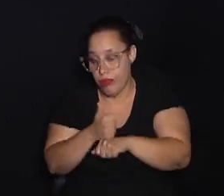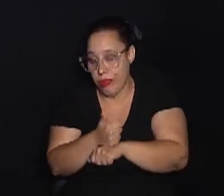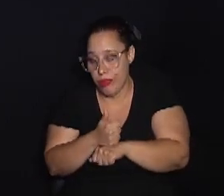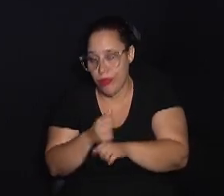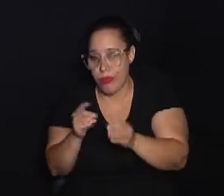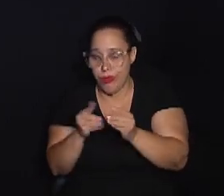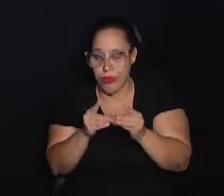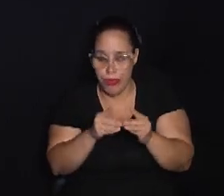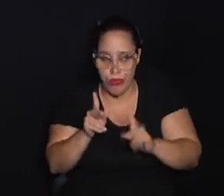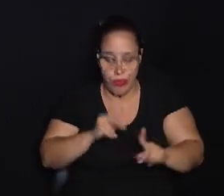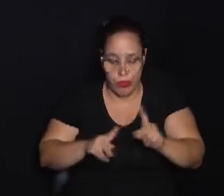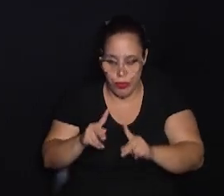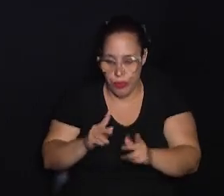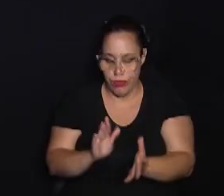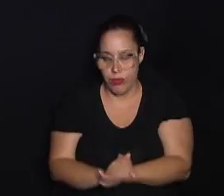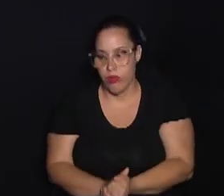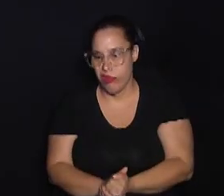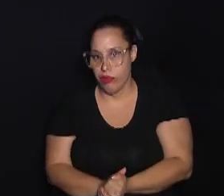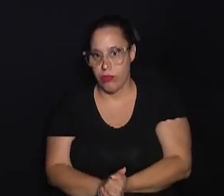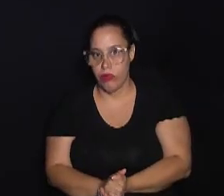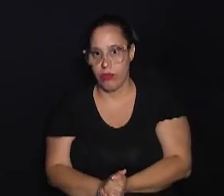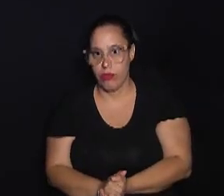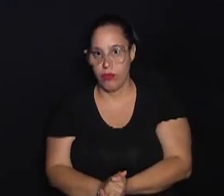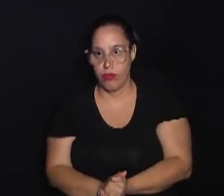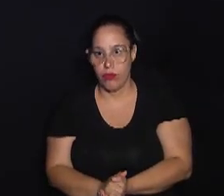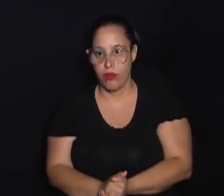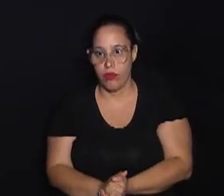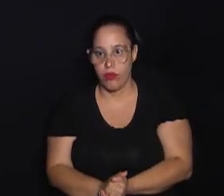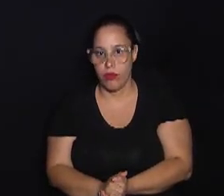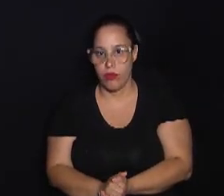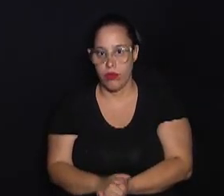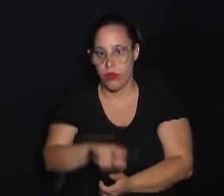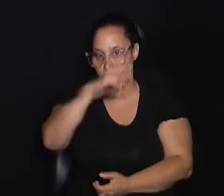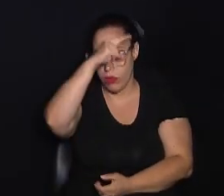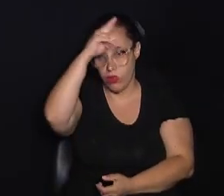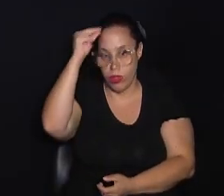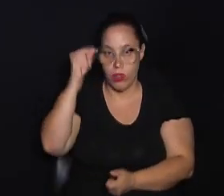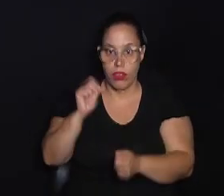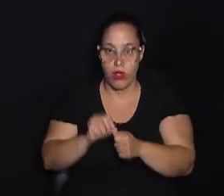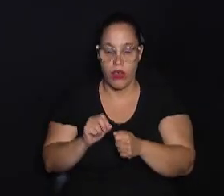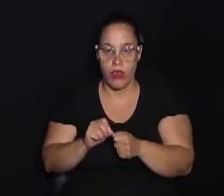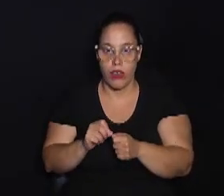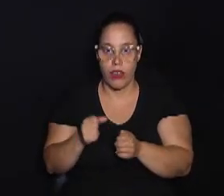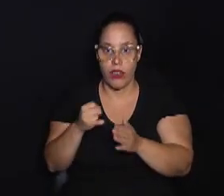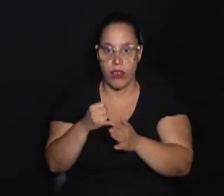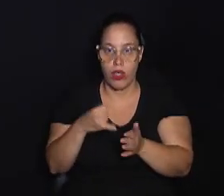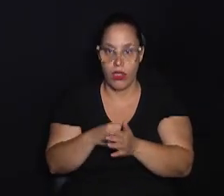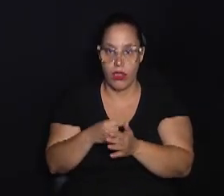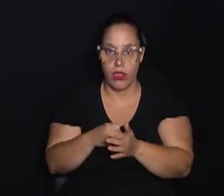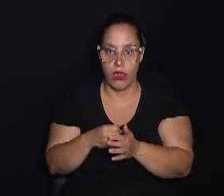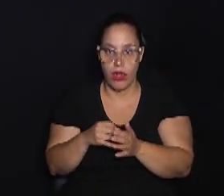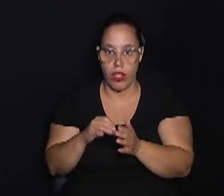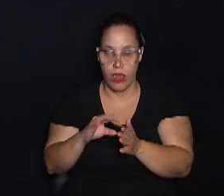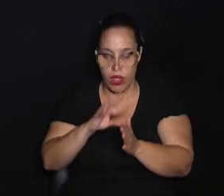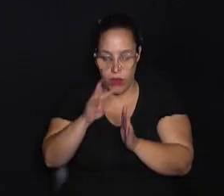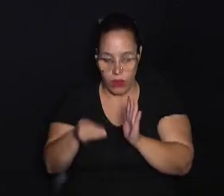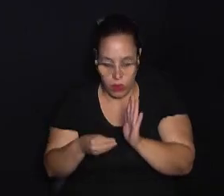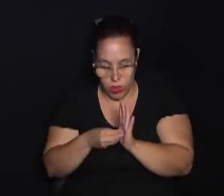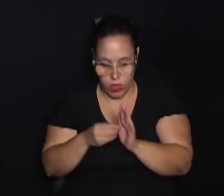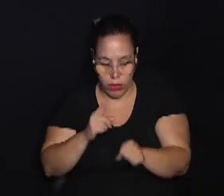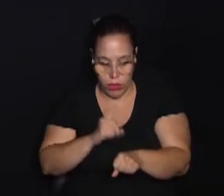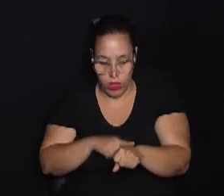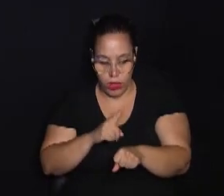atender a população. Então, o que o prefeito fez? O prefeito vai e instituiu essas horas complementares. Ou seja,